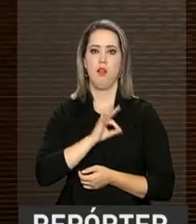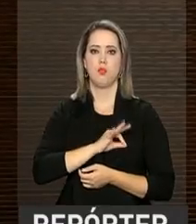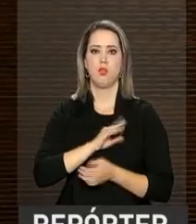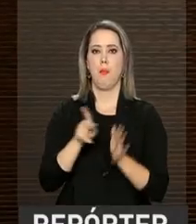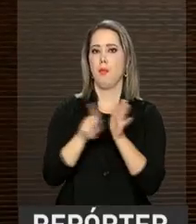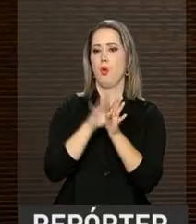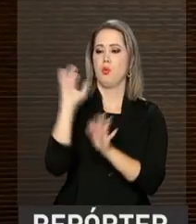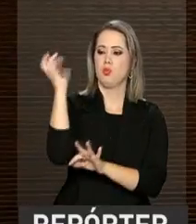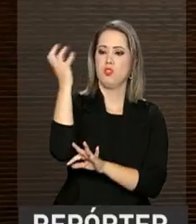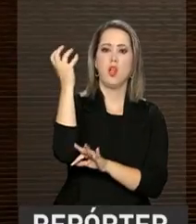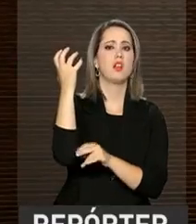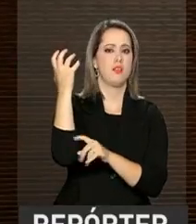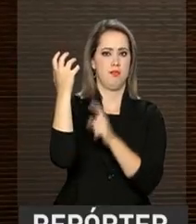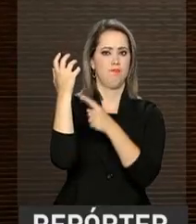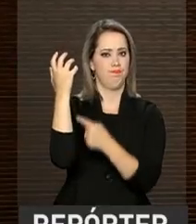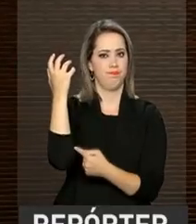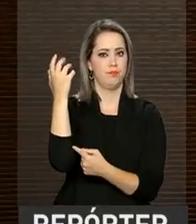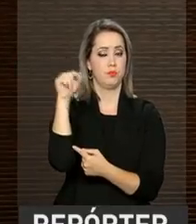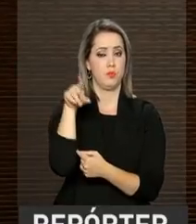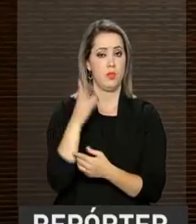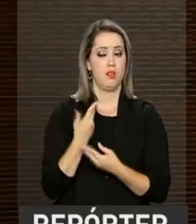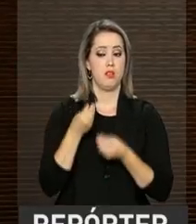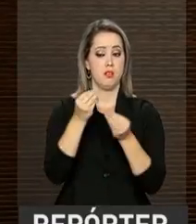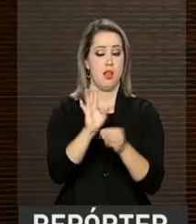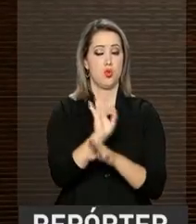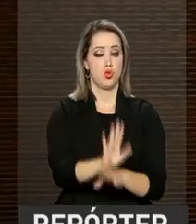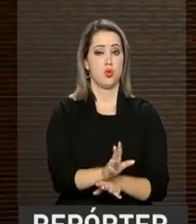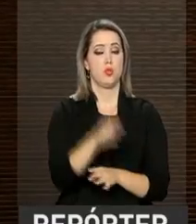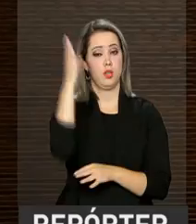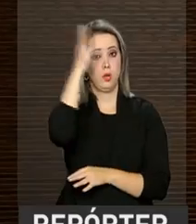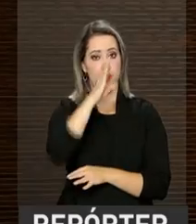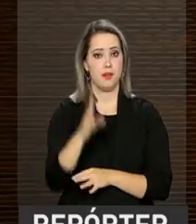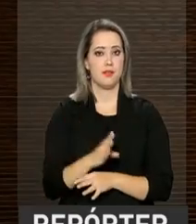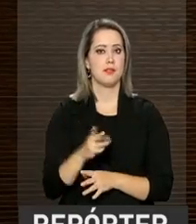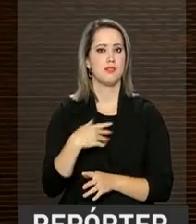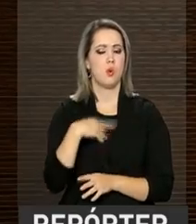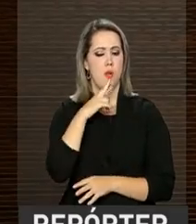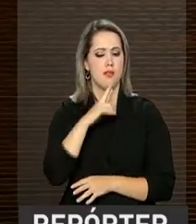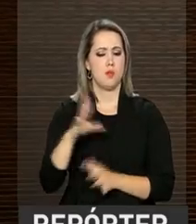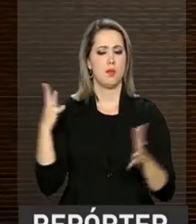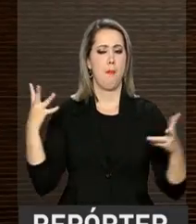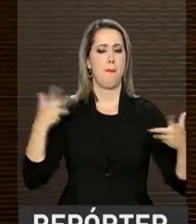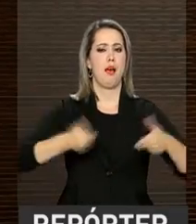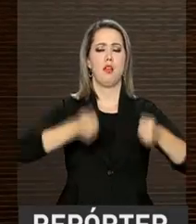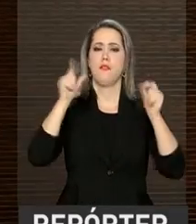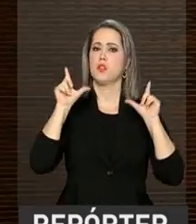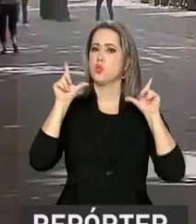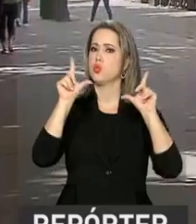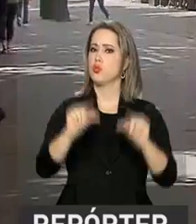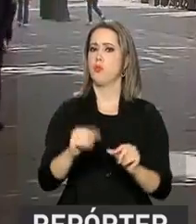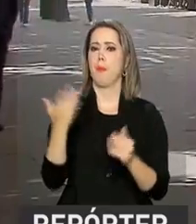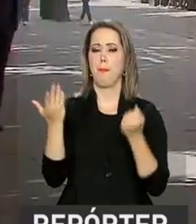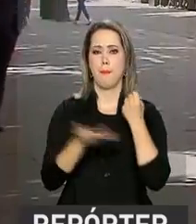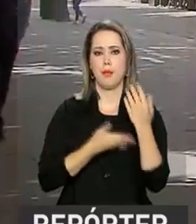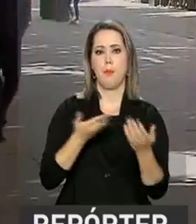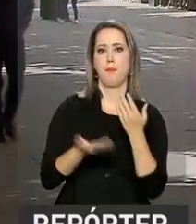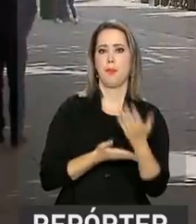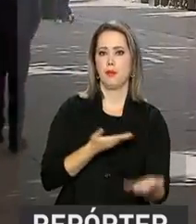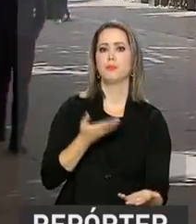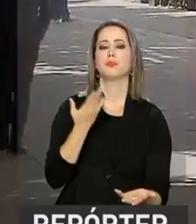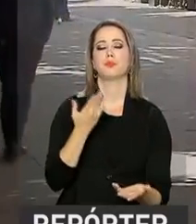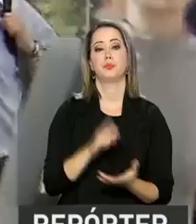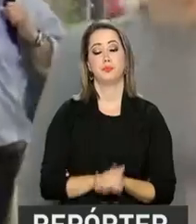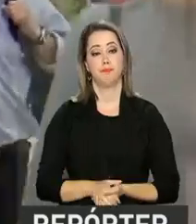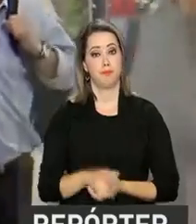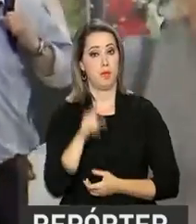contribuem para que o brasil tenha tido um resultado extraordinário na redução do desmatamento a noruega também é uma